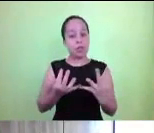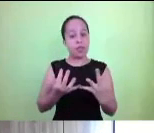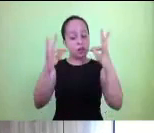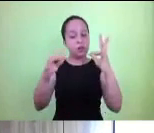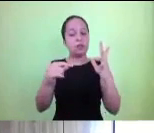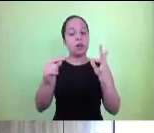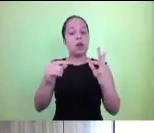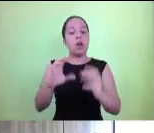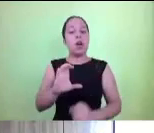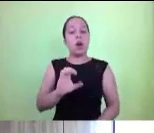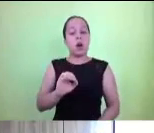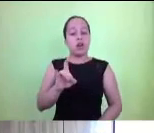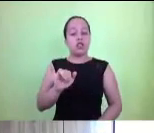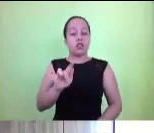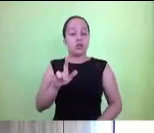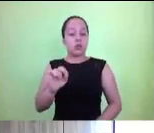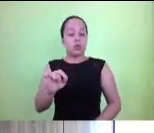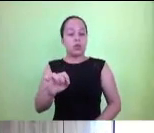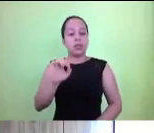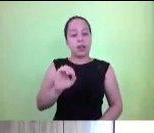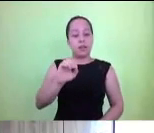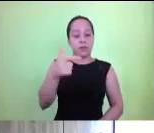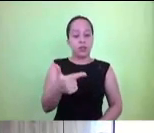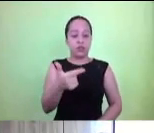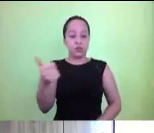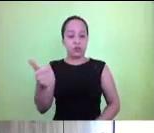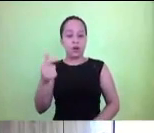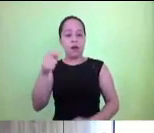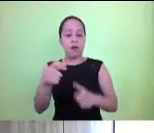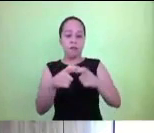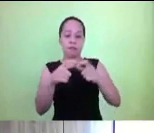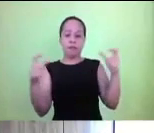sorteado 021, ampla concorrência.